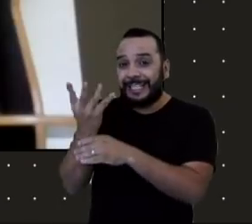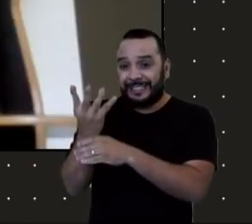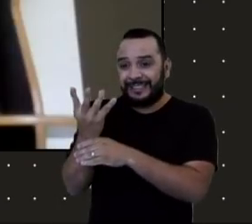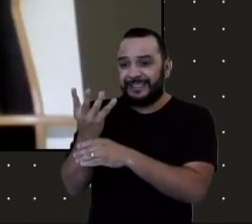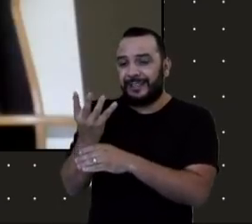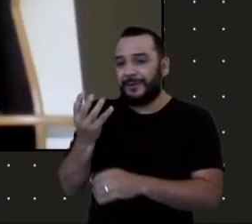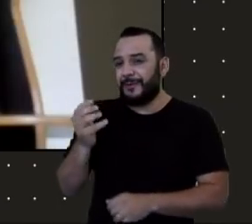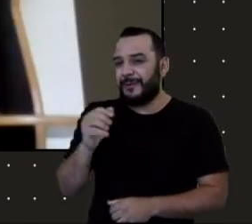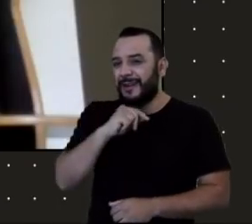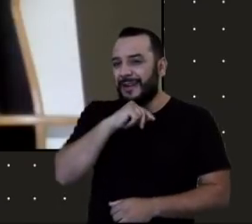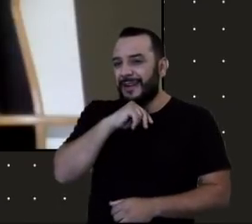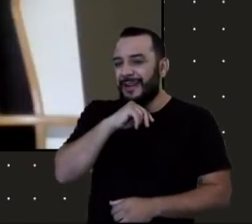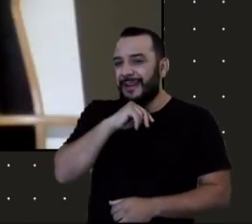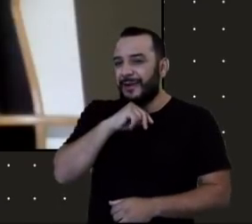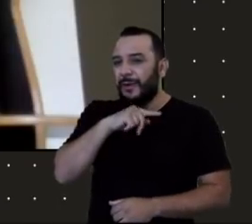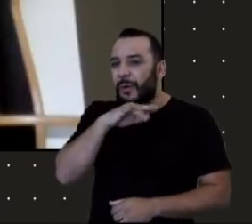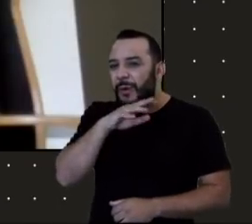mal feita